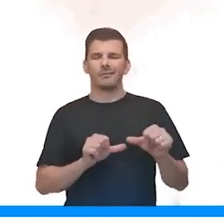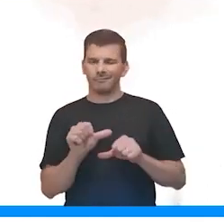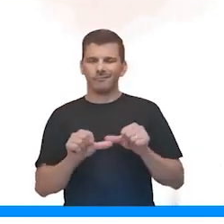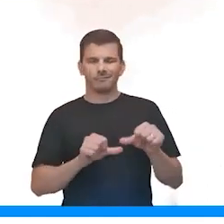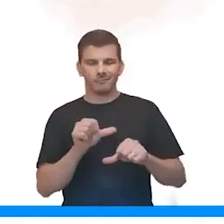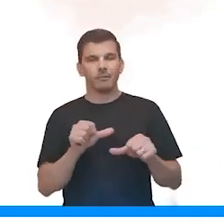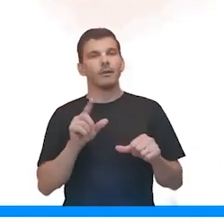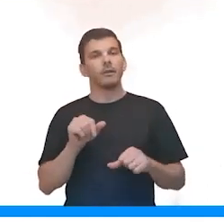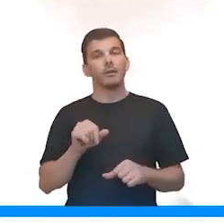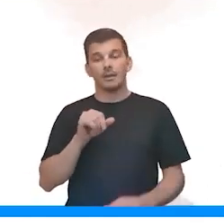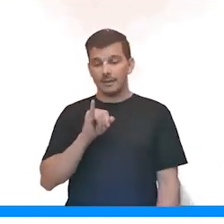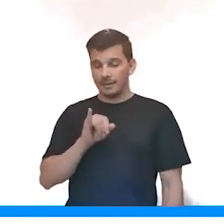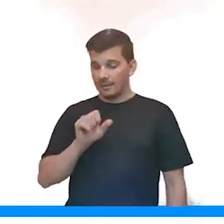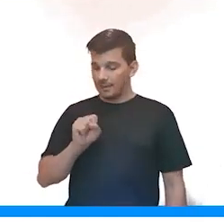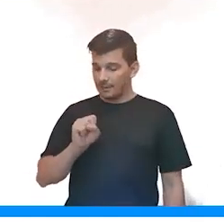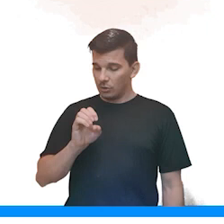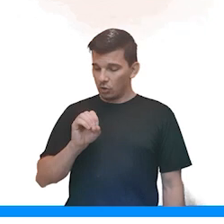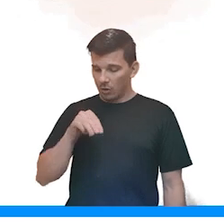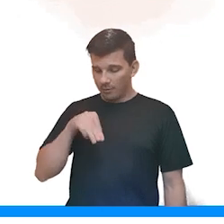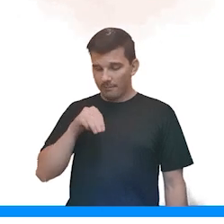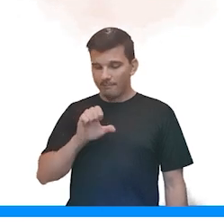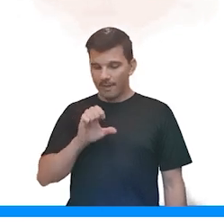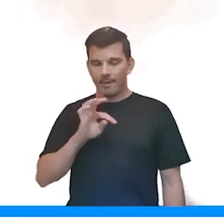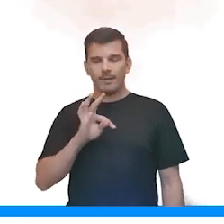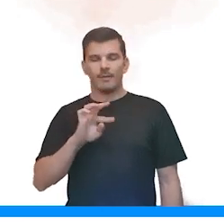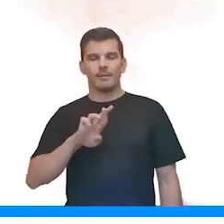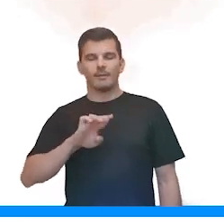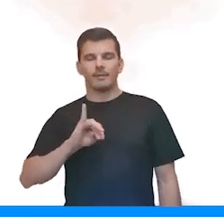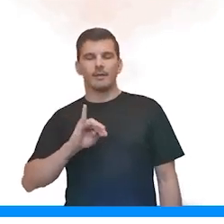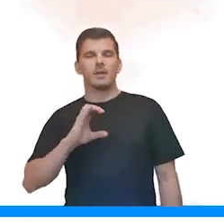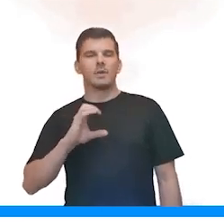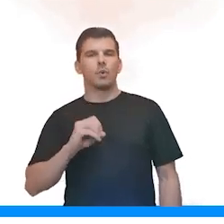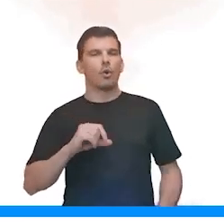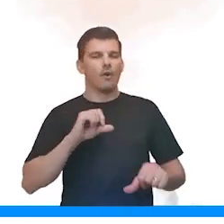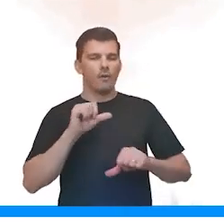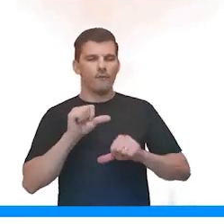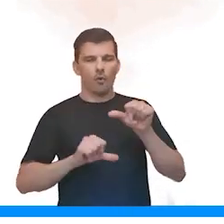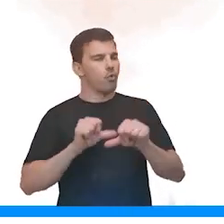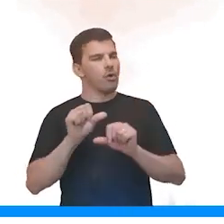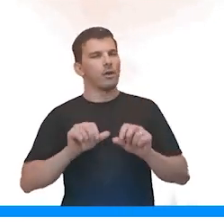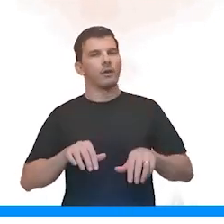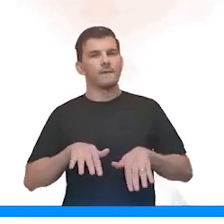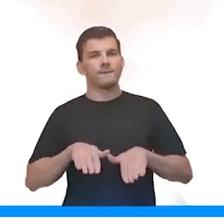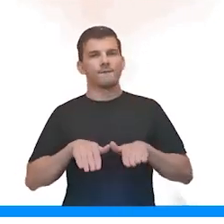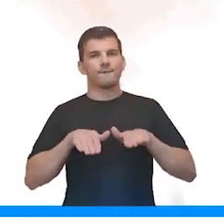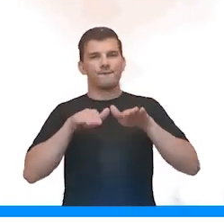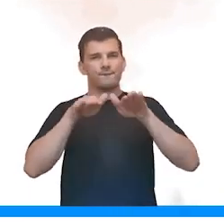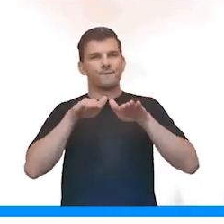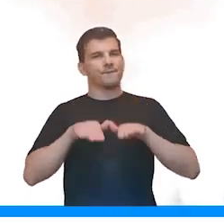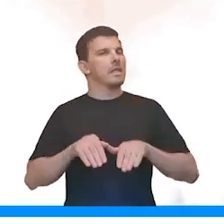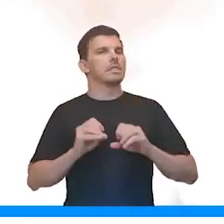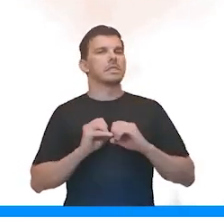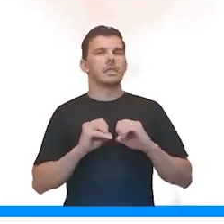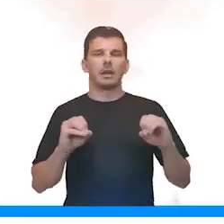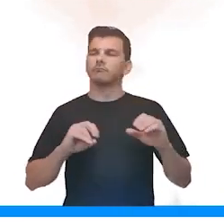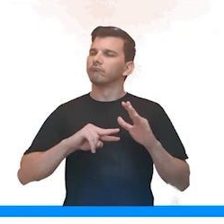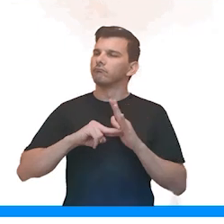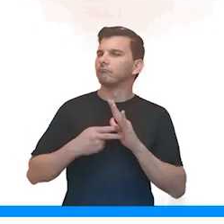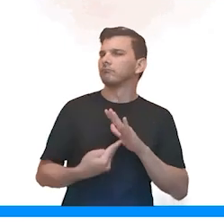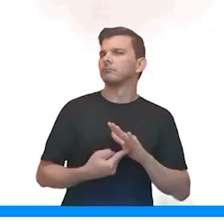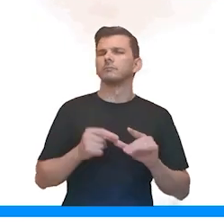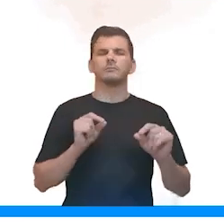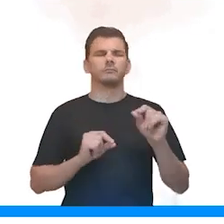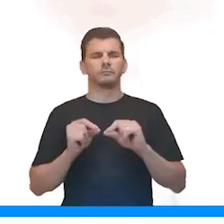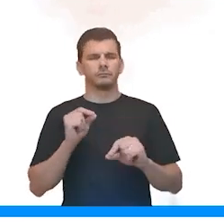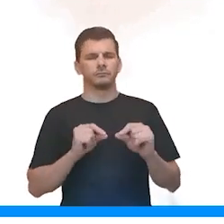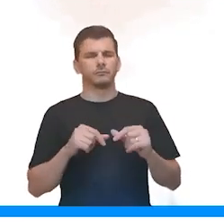que essa é uma reação, é um processo isométrico. Isométrico é um processo que não varia o volume, tá bom? Se